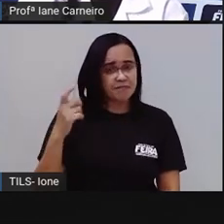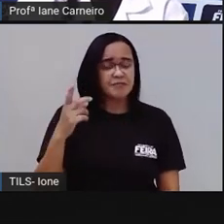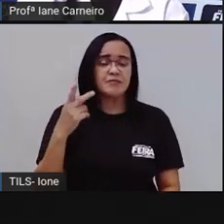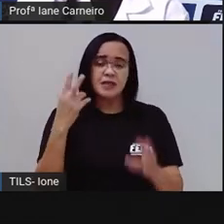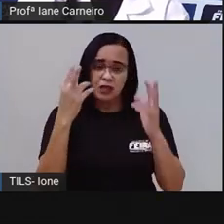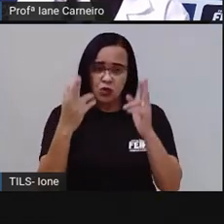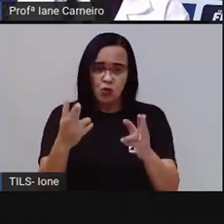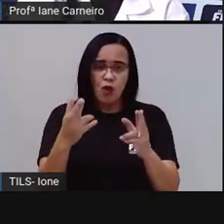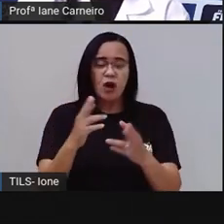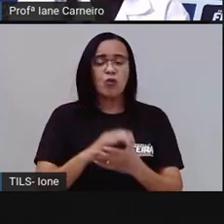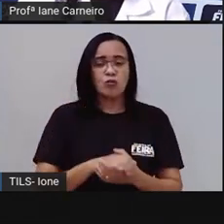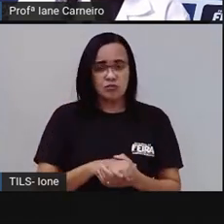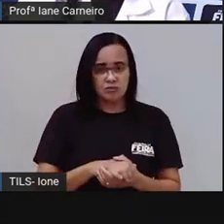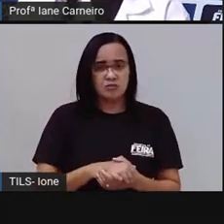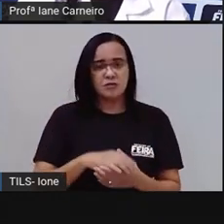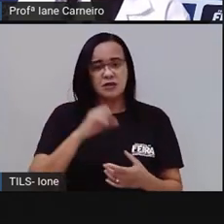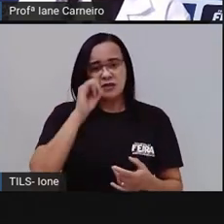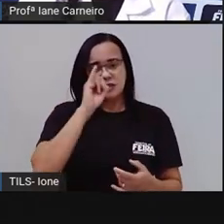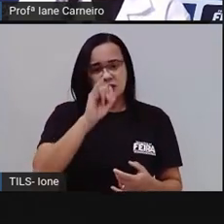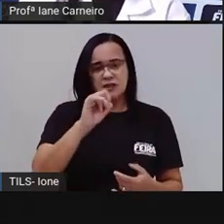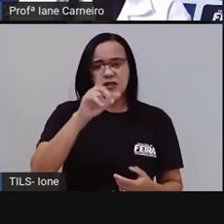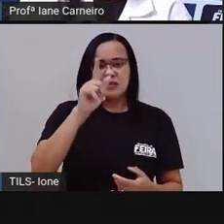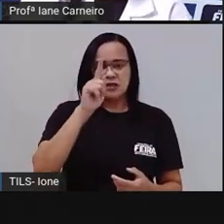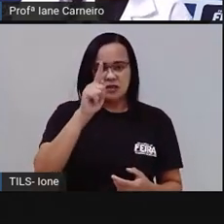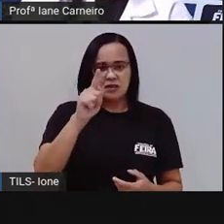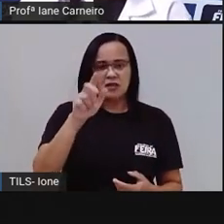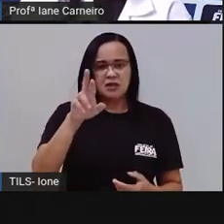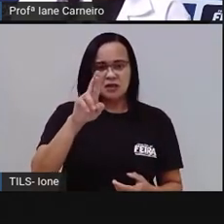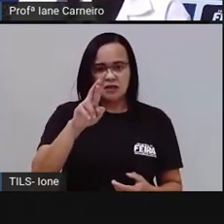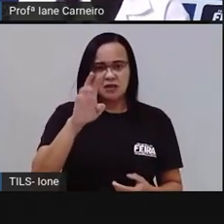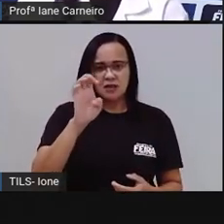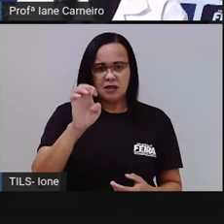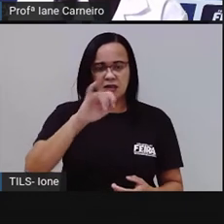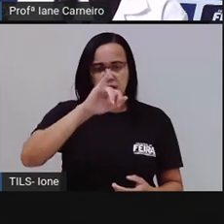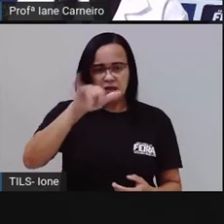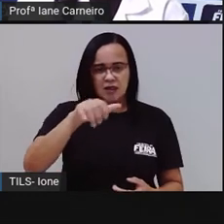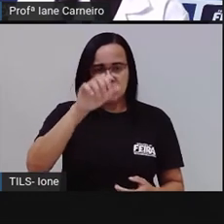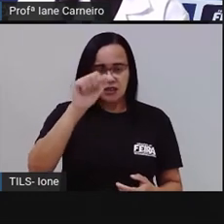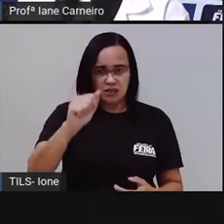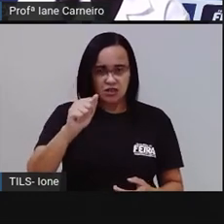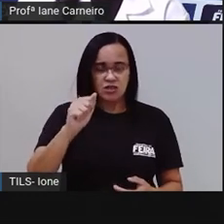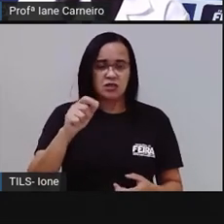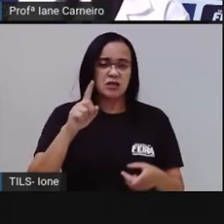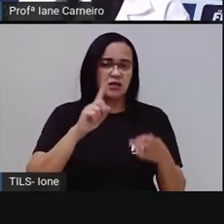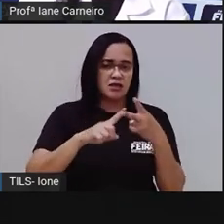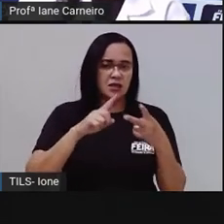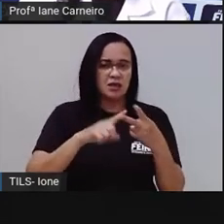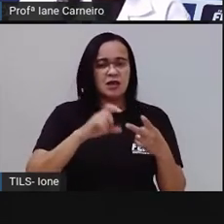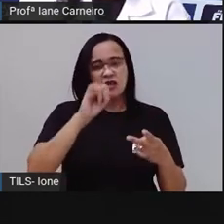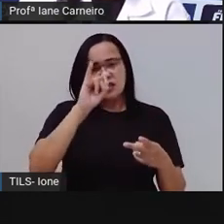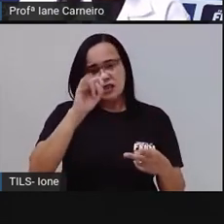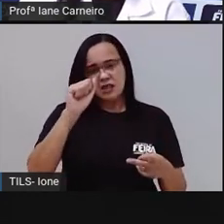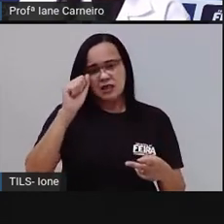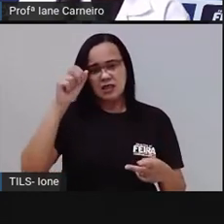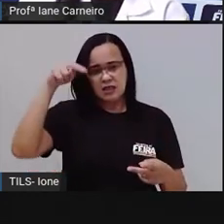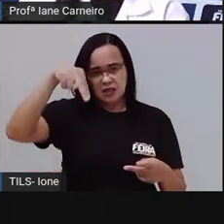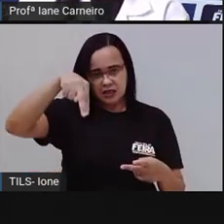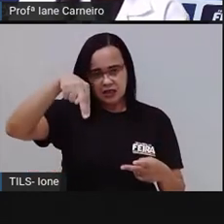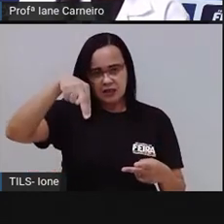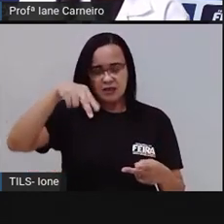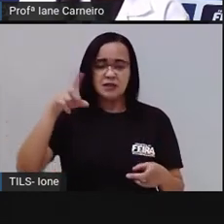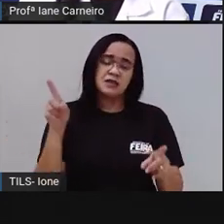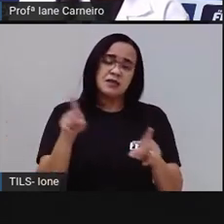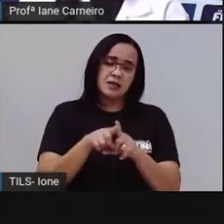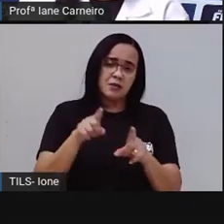ó. Igreja, Ian, tá bom? A letra J, né? O nome